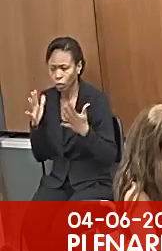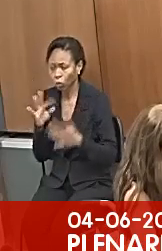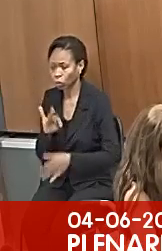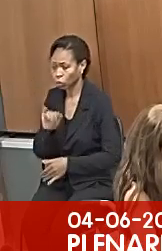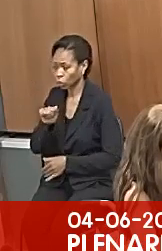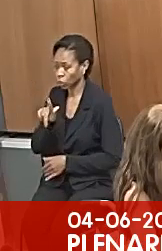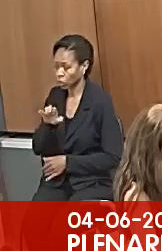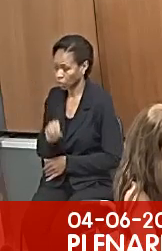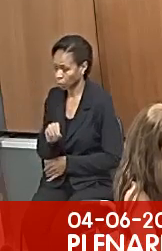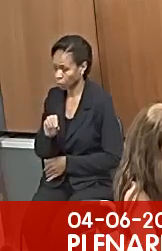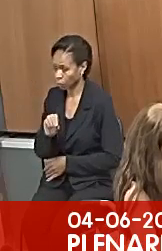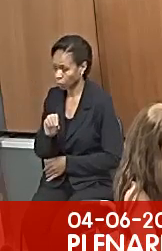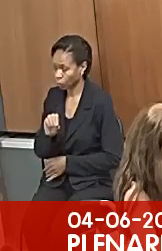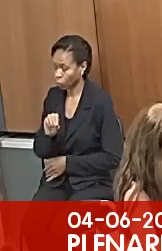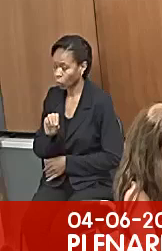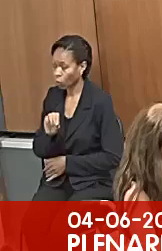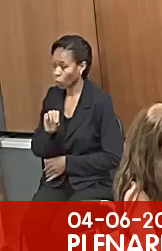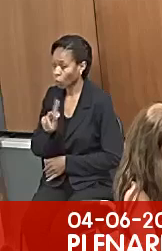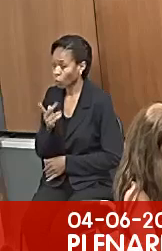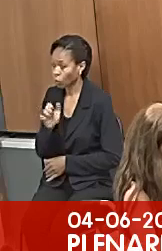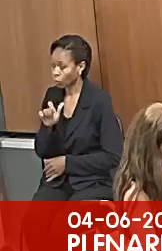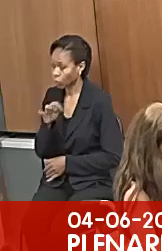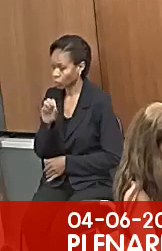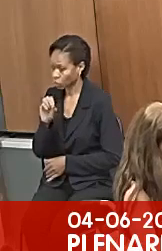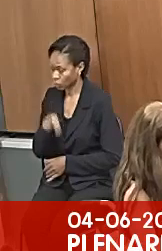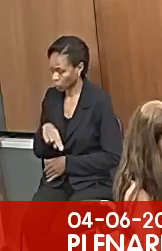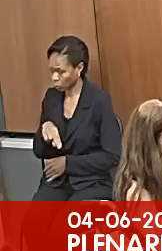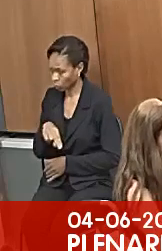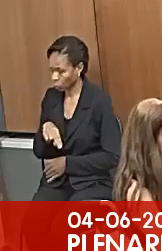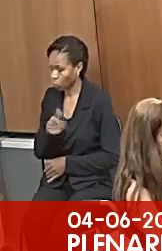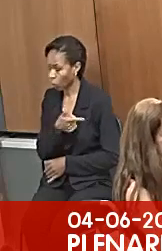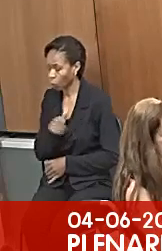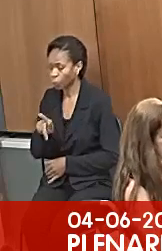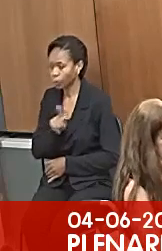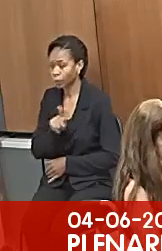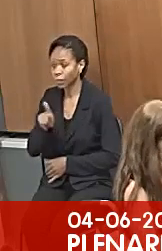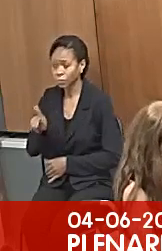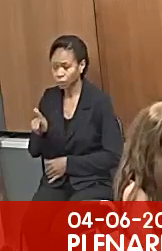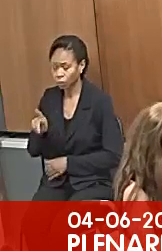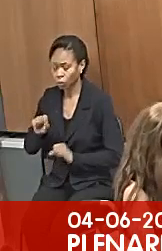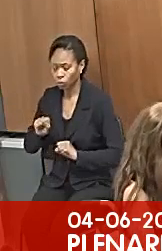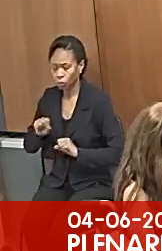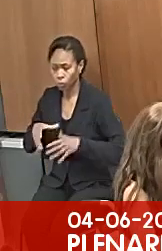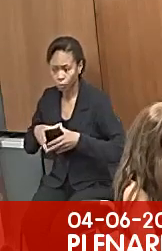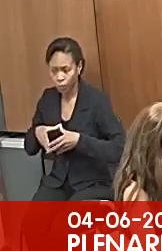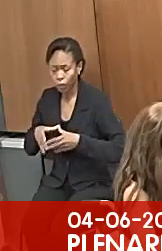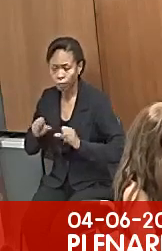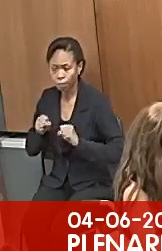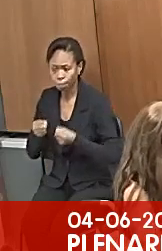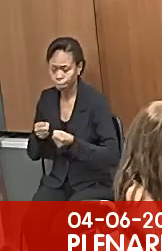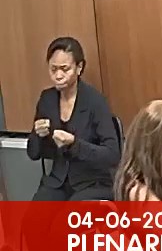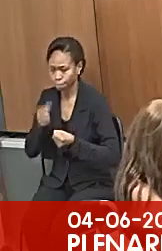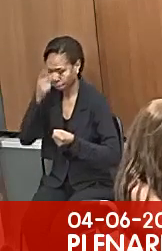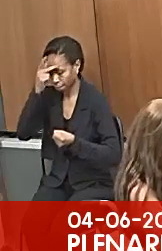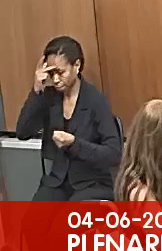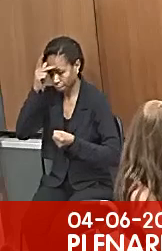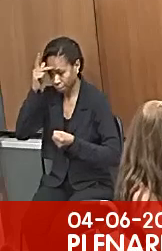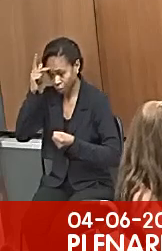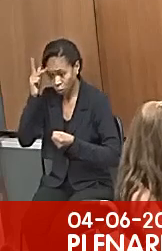Miranda Ribeiro pela posse na presidência da Comissão de Defesa dos Direitos da Pessoa com Deficiência,